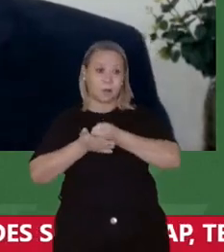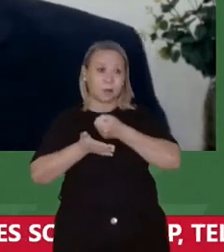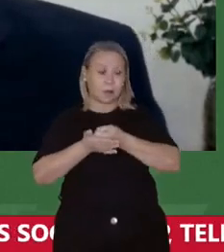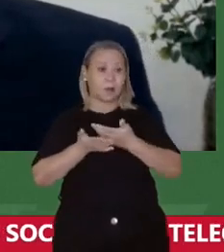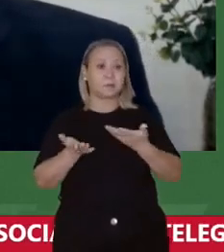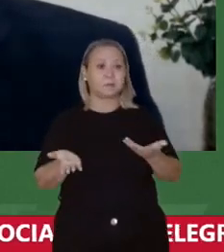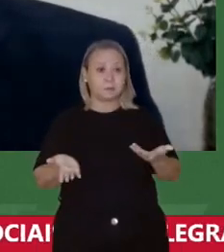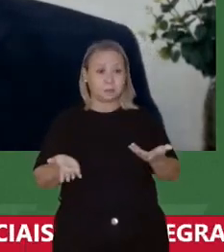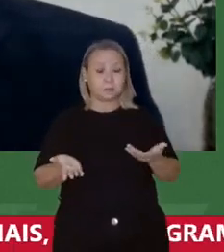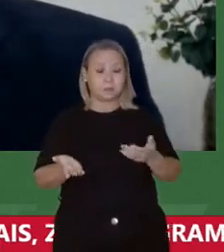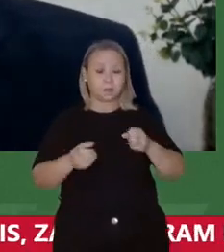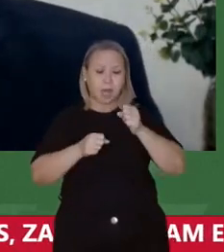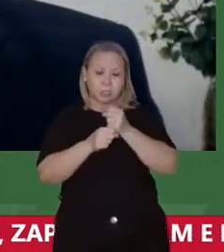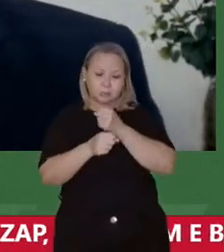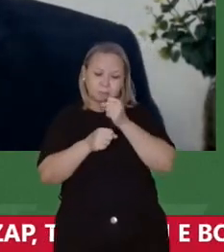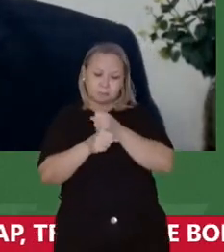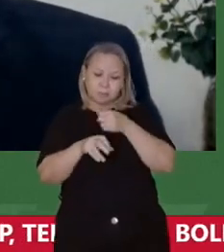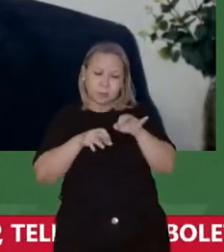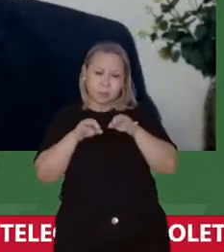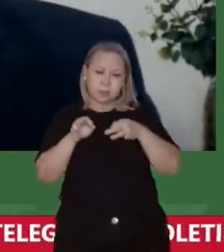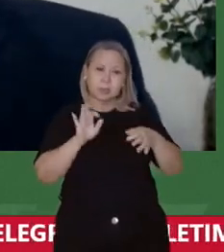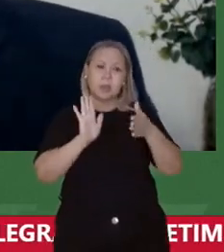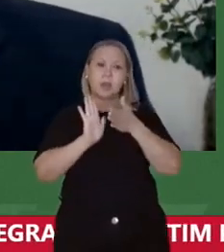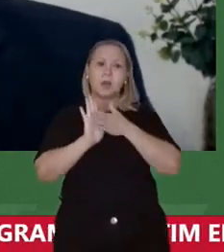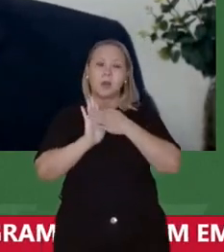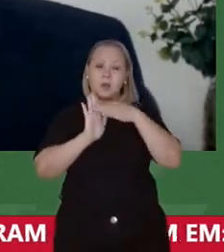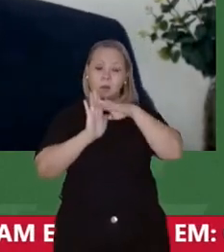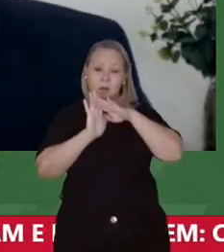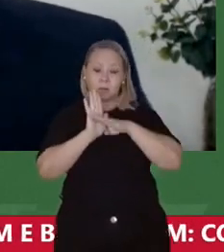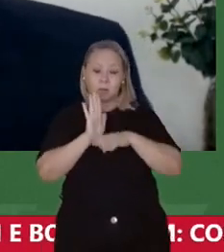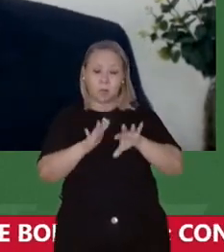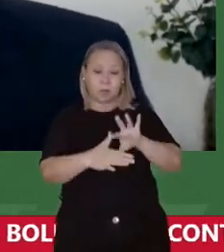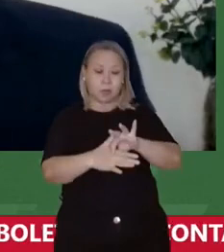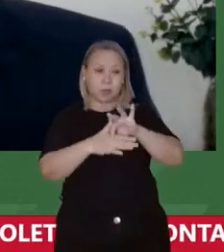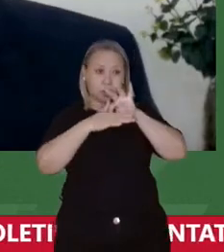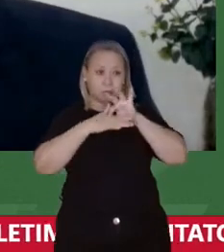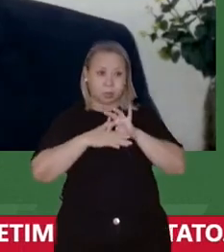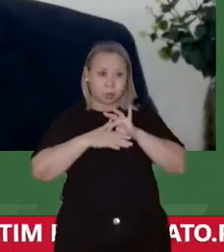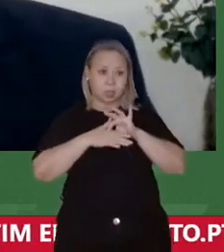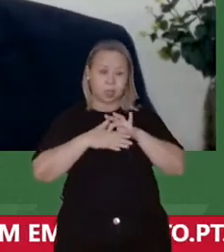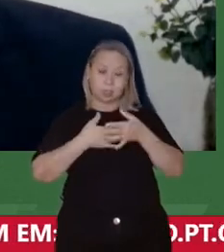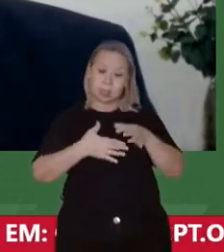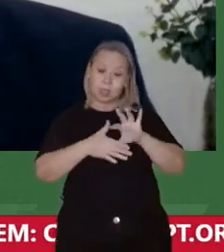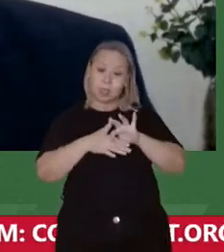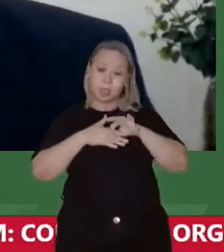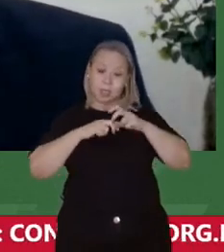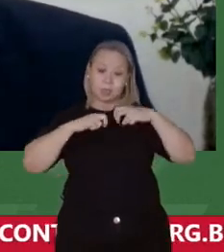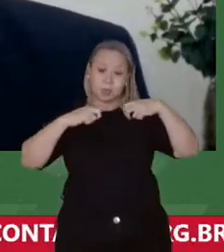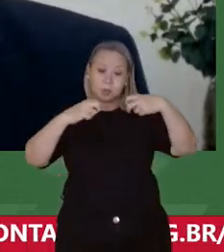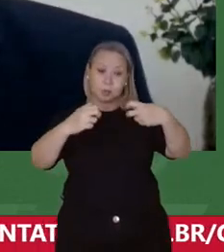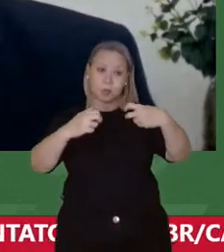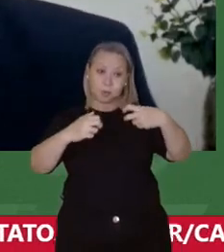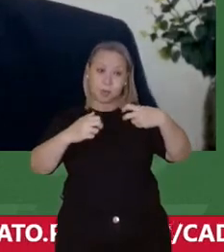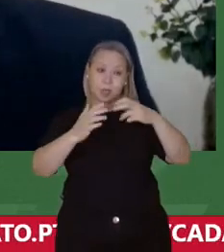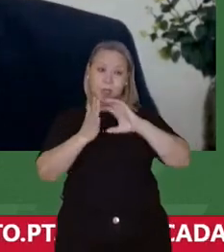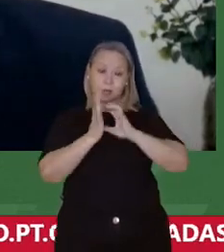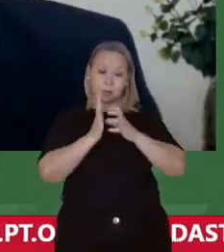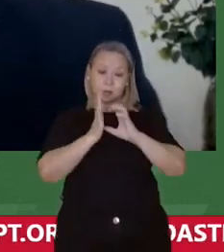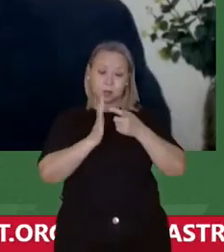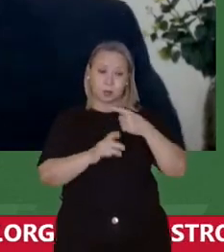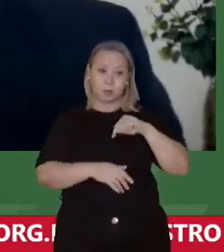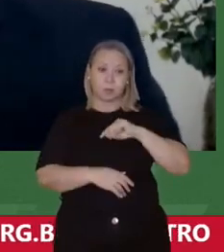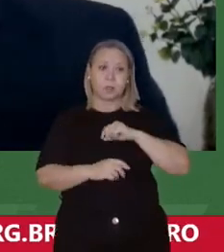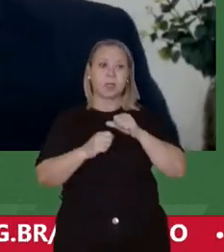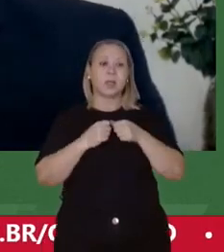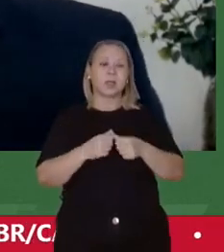para construir aqui uma pauta no Colégio de Líderes, na condição de líder da bancada do nosso partido, e